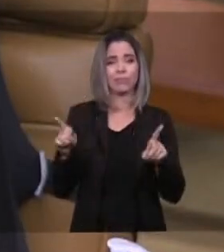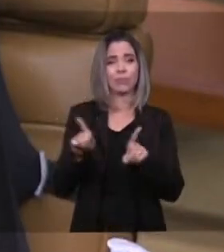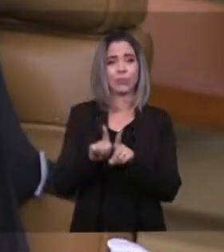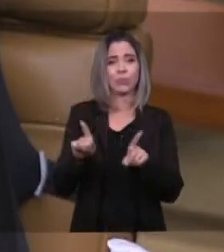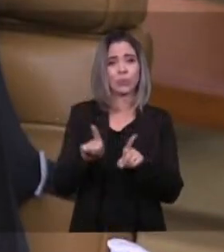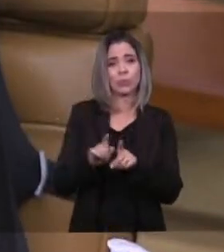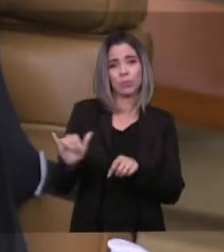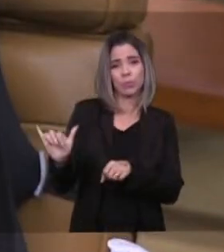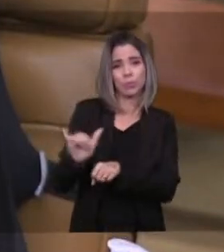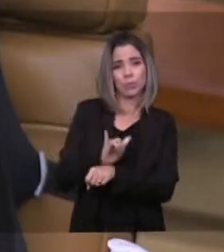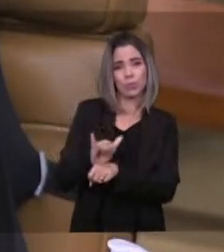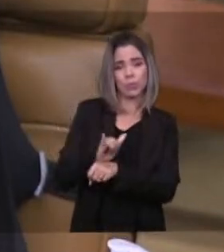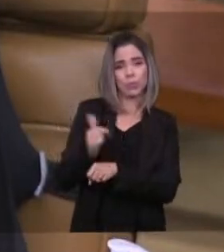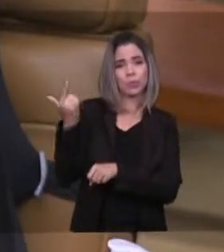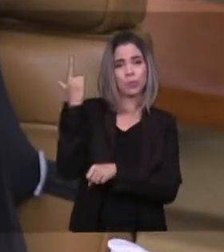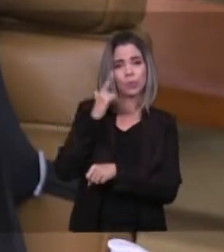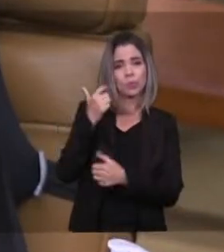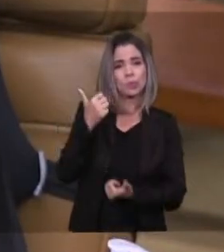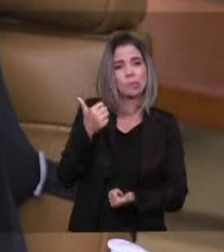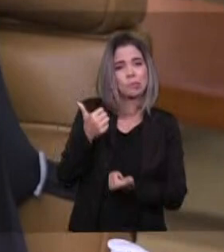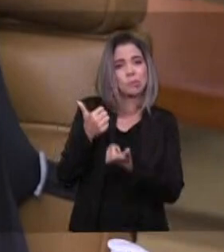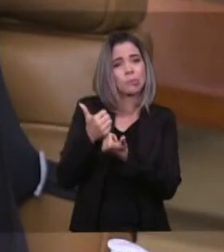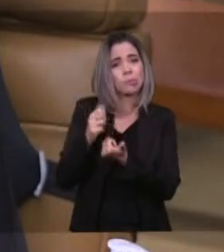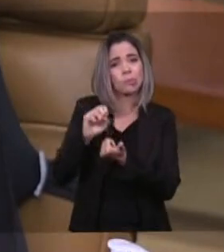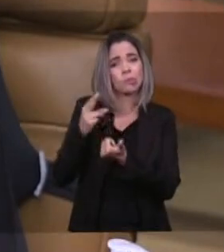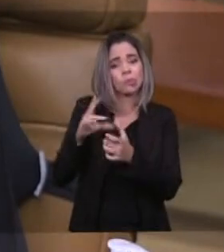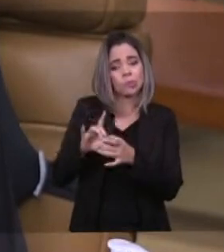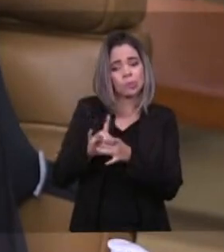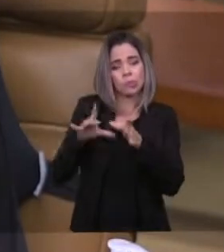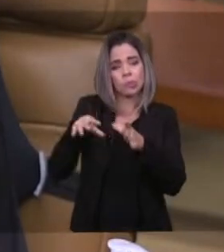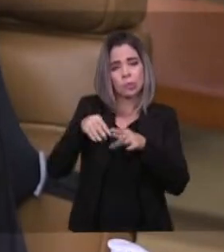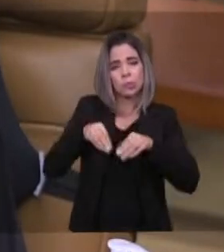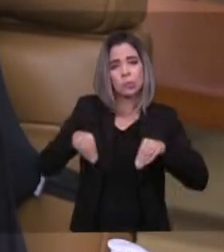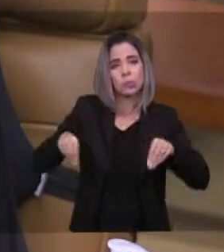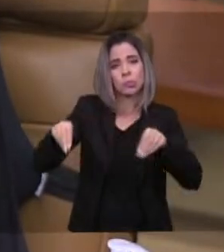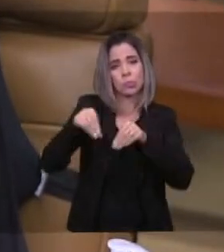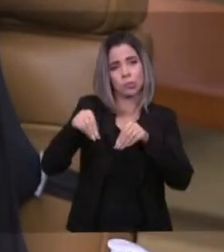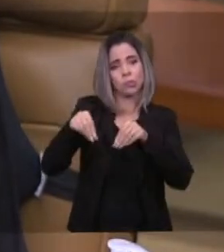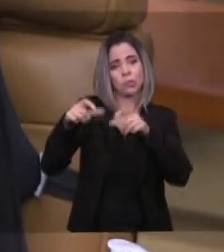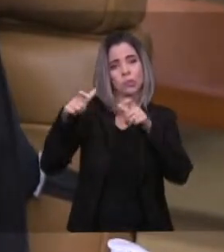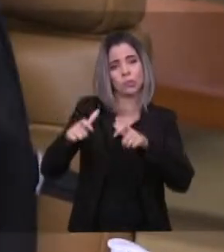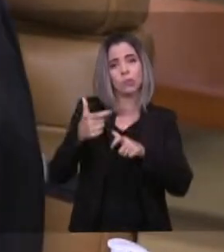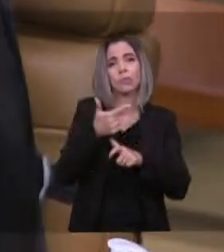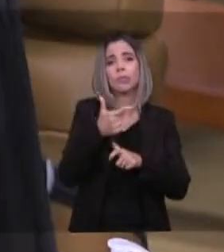realizar uma compensação ou concessão de terras em áreas equivalentes.